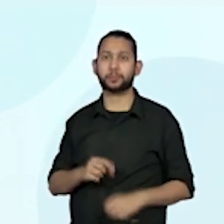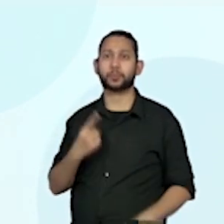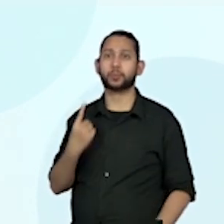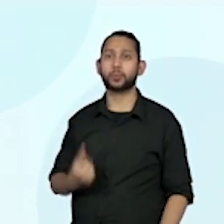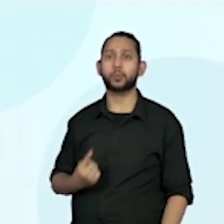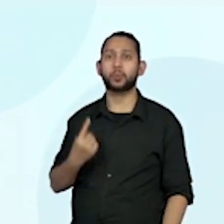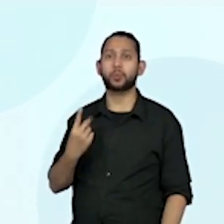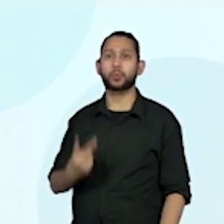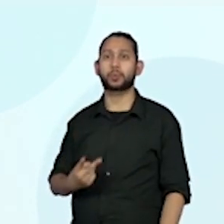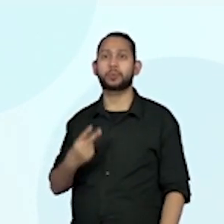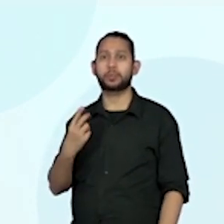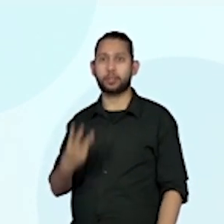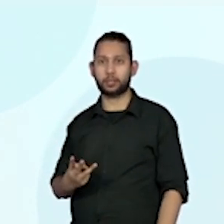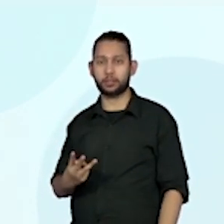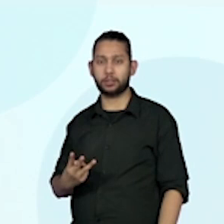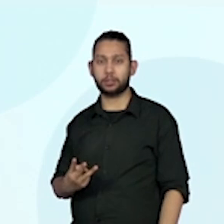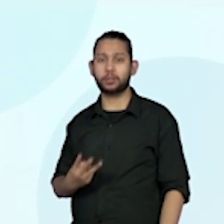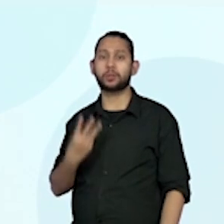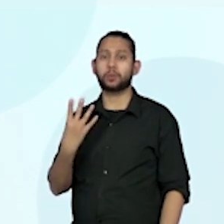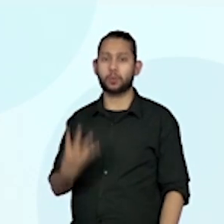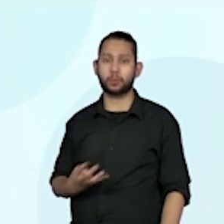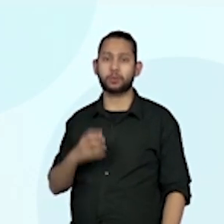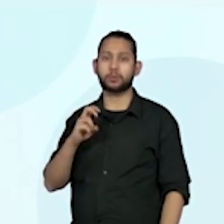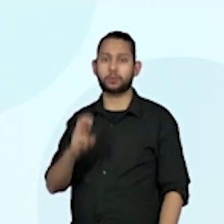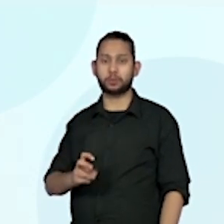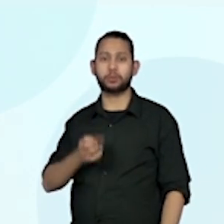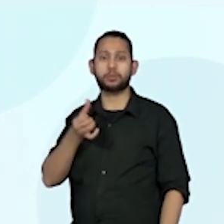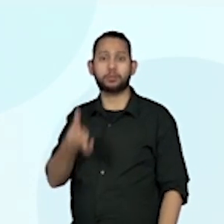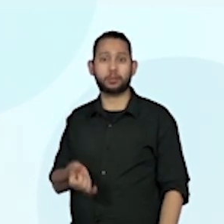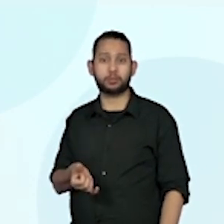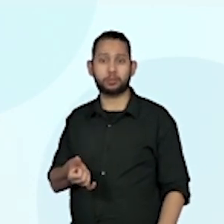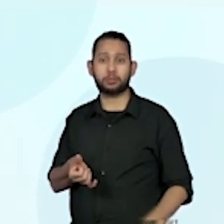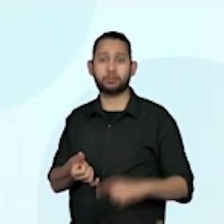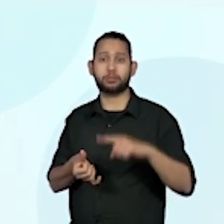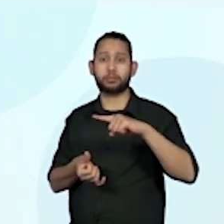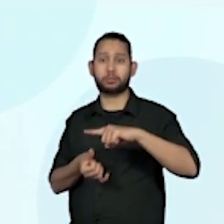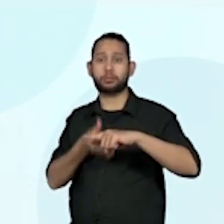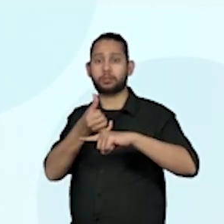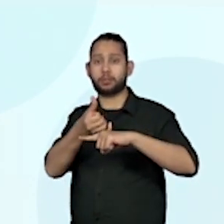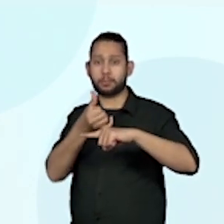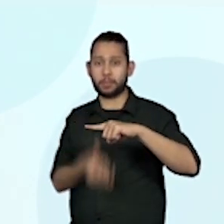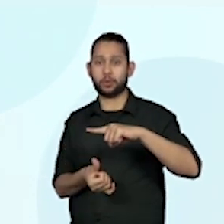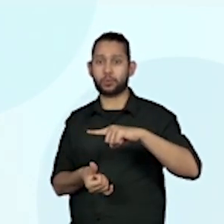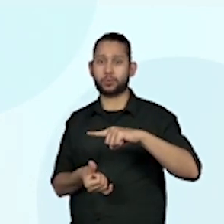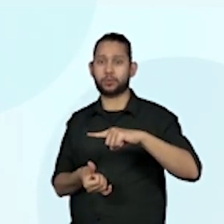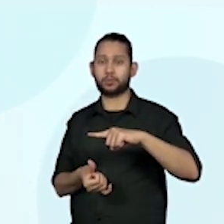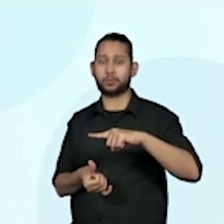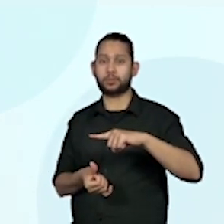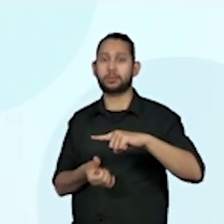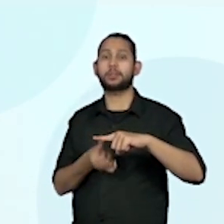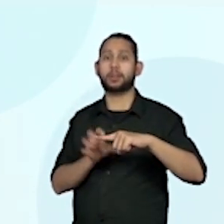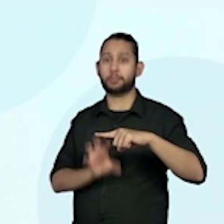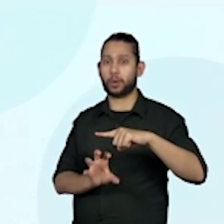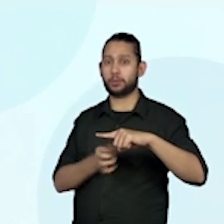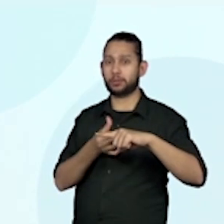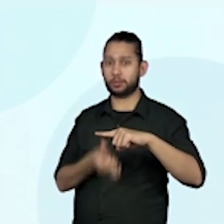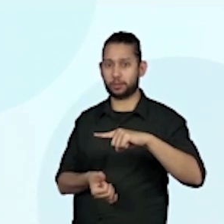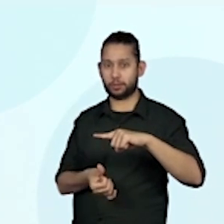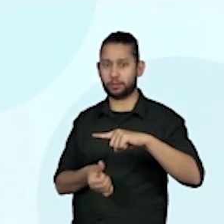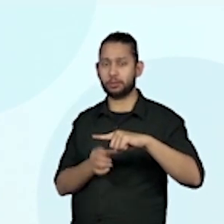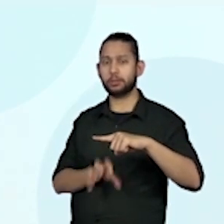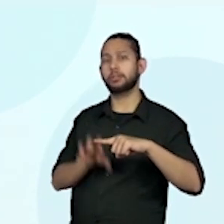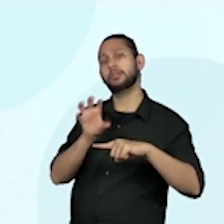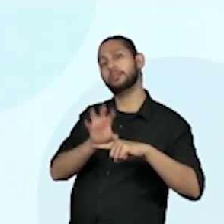1, 2, 3, 4, 5, 6. Ok. 6 é a parte de baixo da